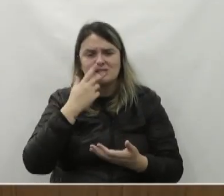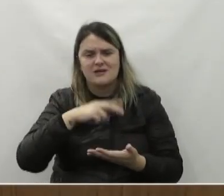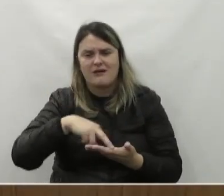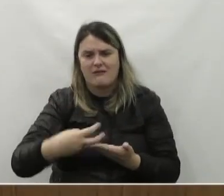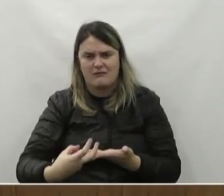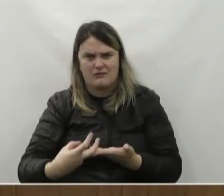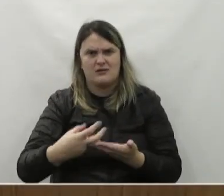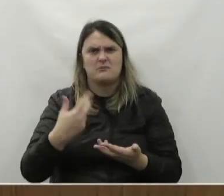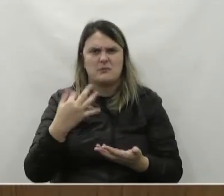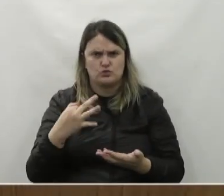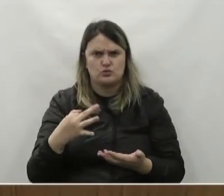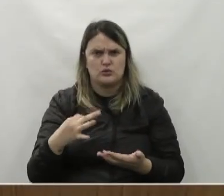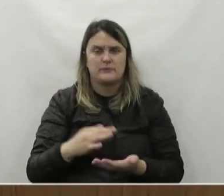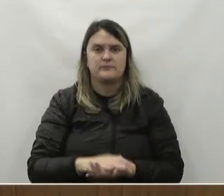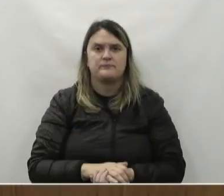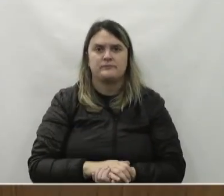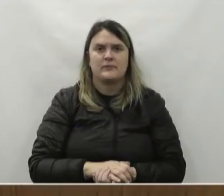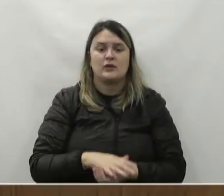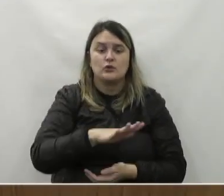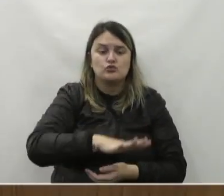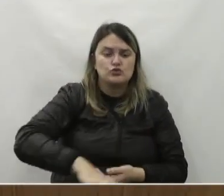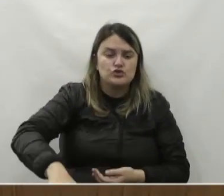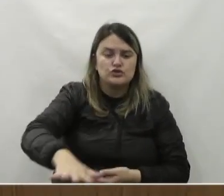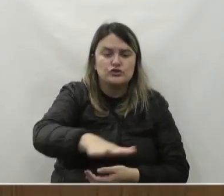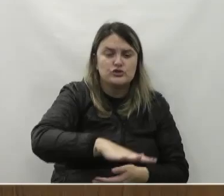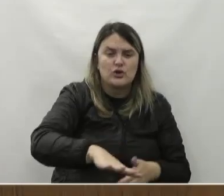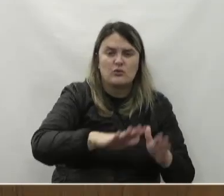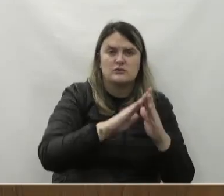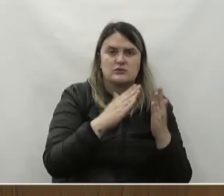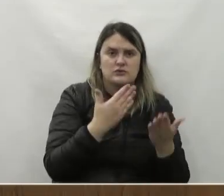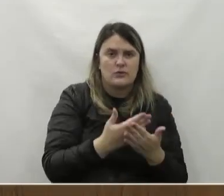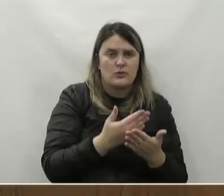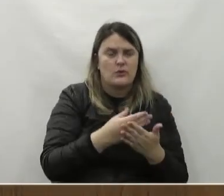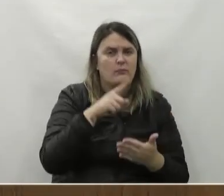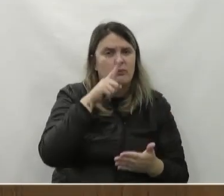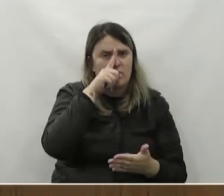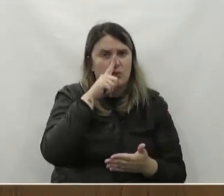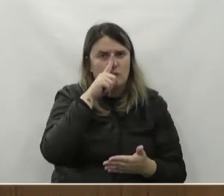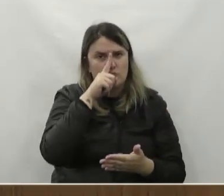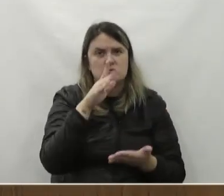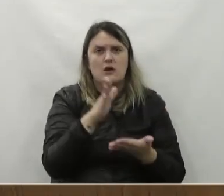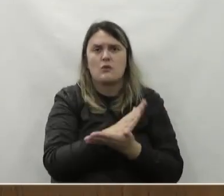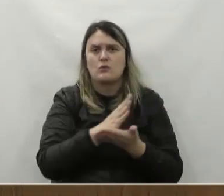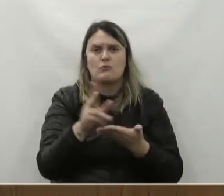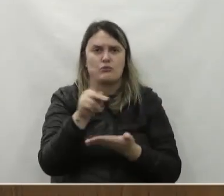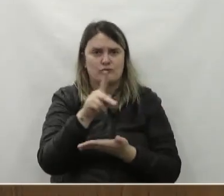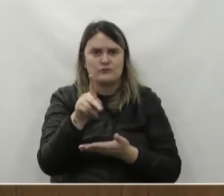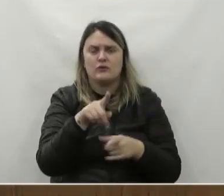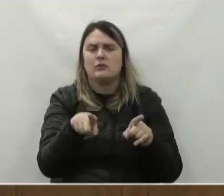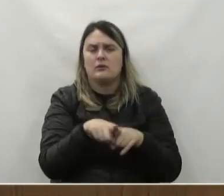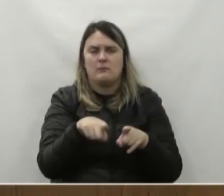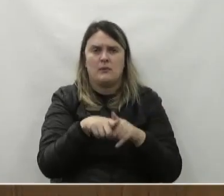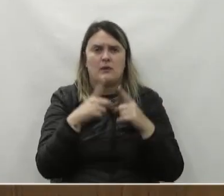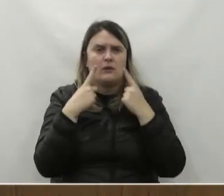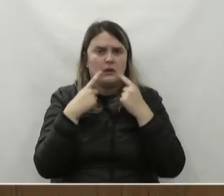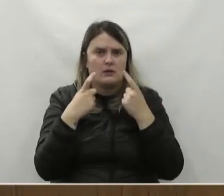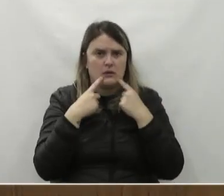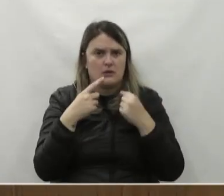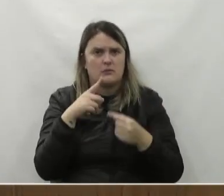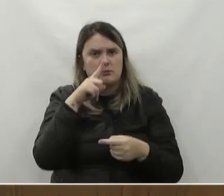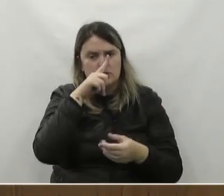condições atuais do piso representam perigo aos alunos, professores e demais frequentadores da unidade